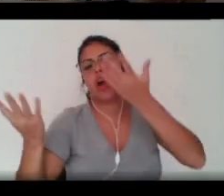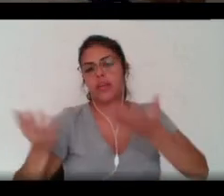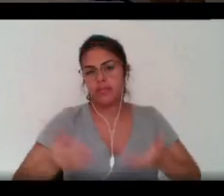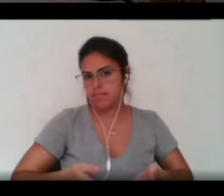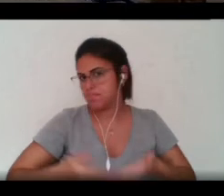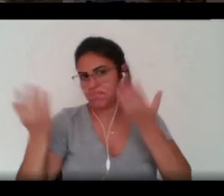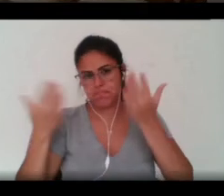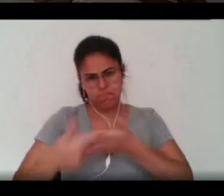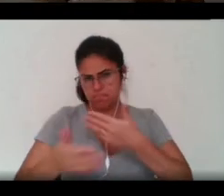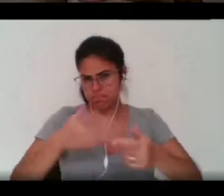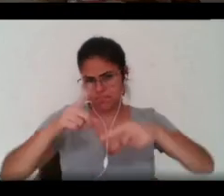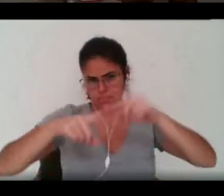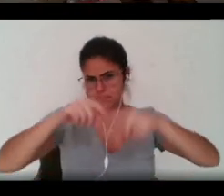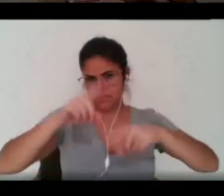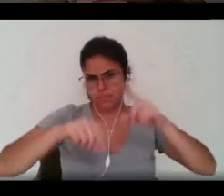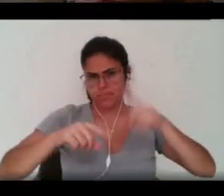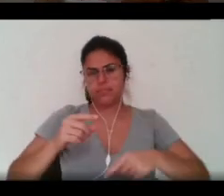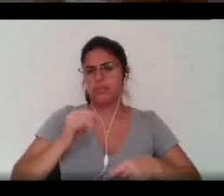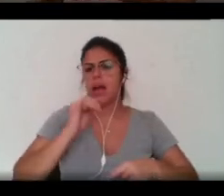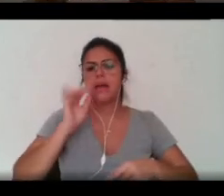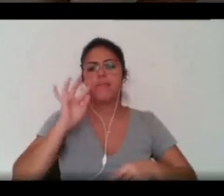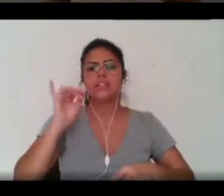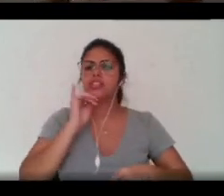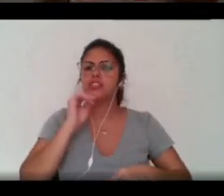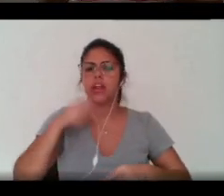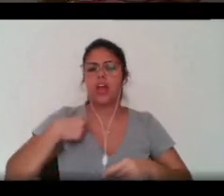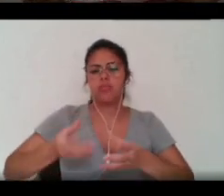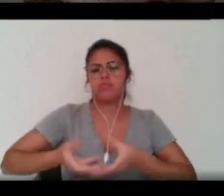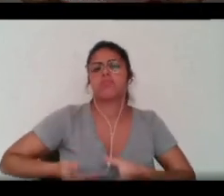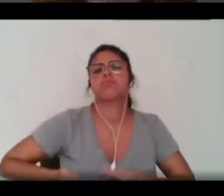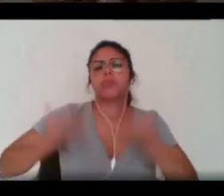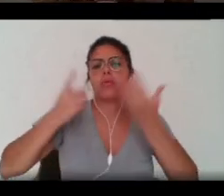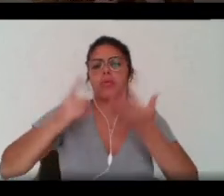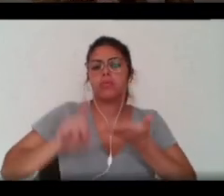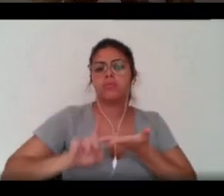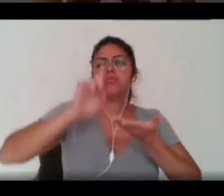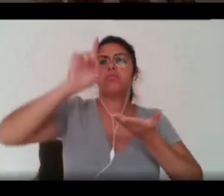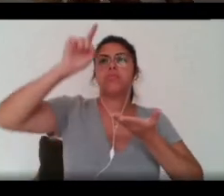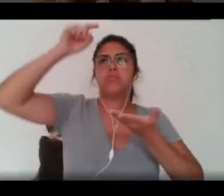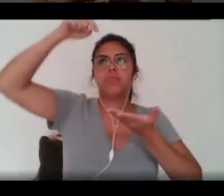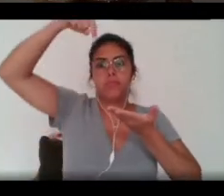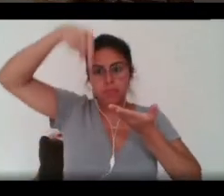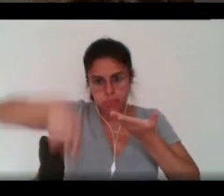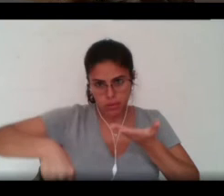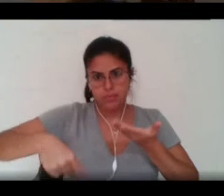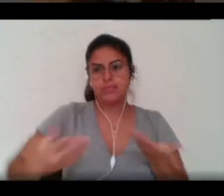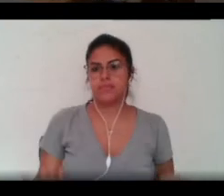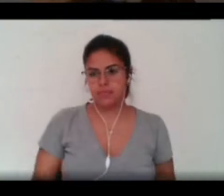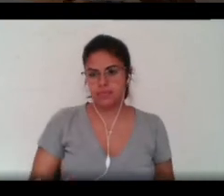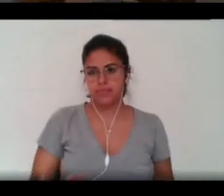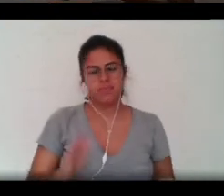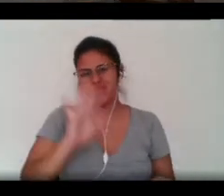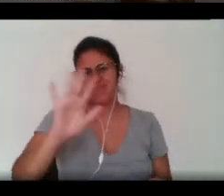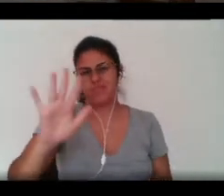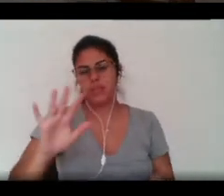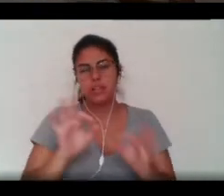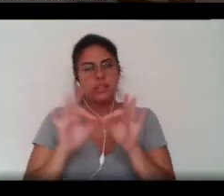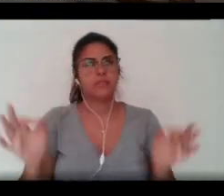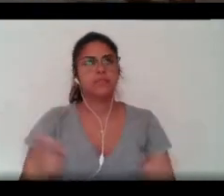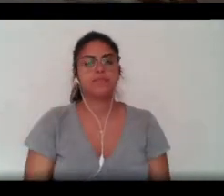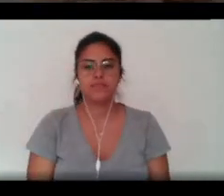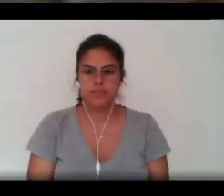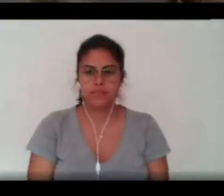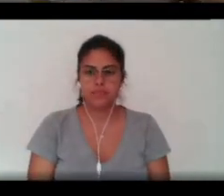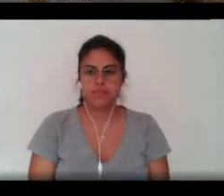ele sobe e desce, não é isso? Vamos fazer mais simples. Eu vou jogar ele diretamente para